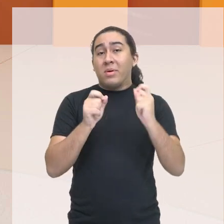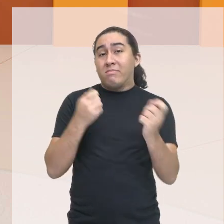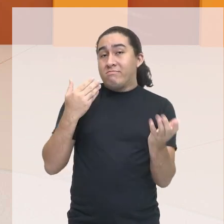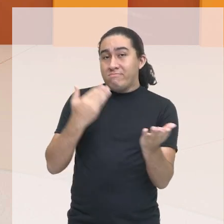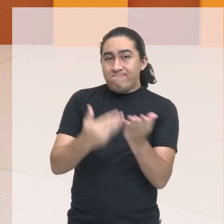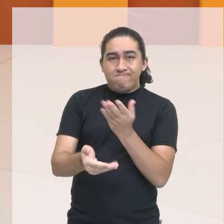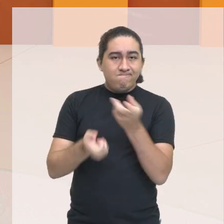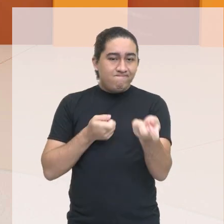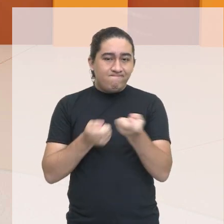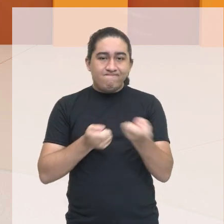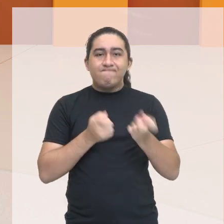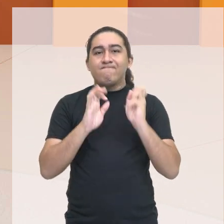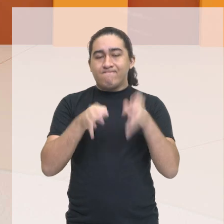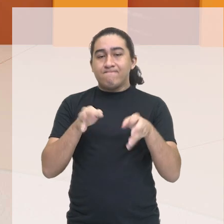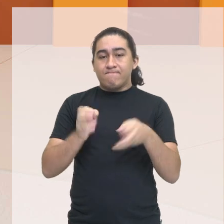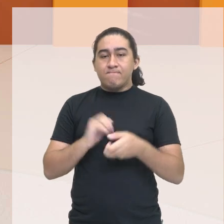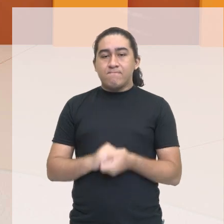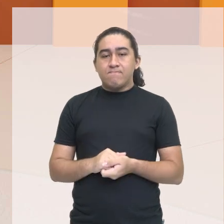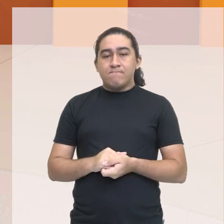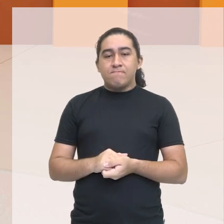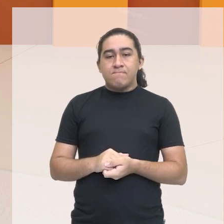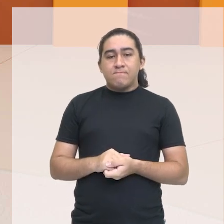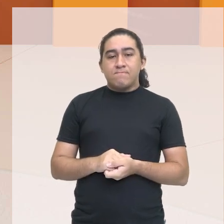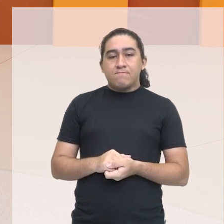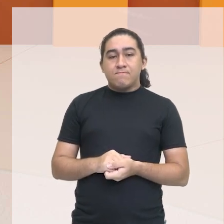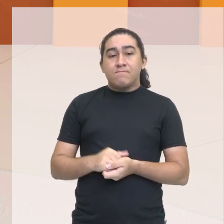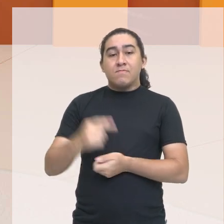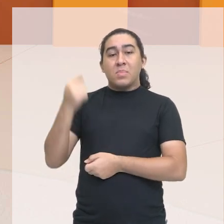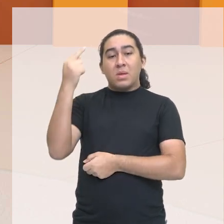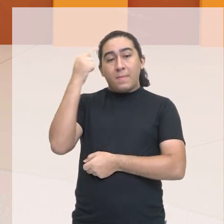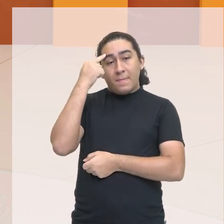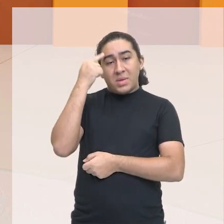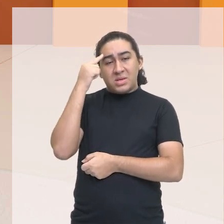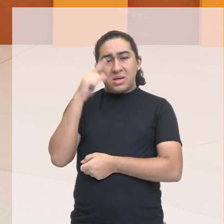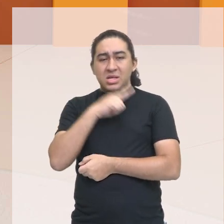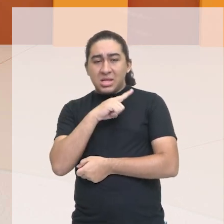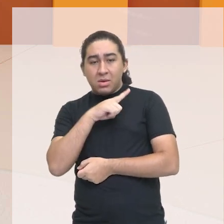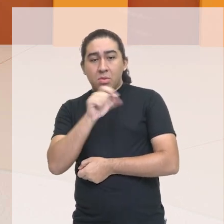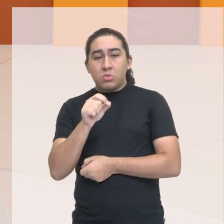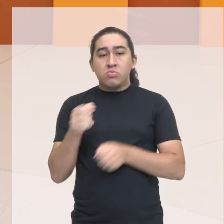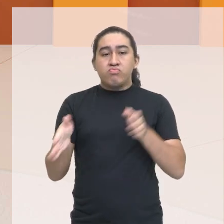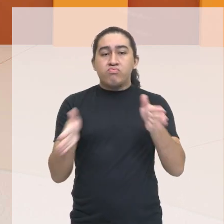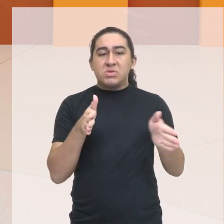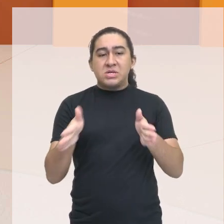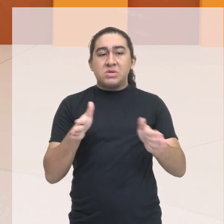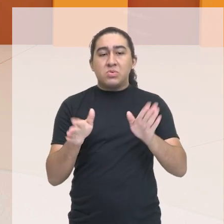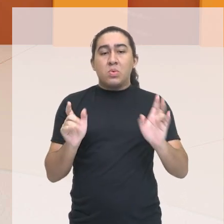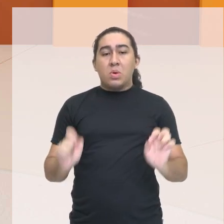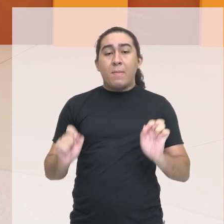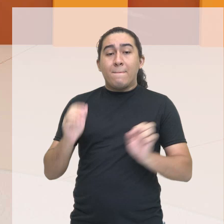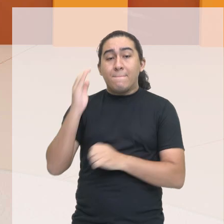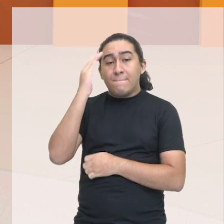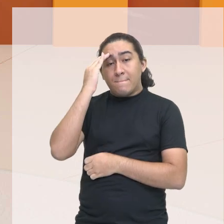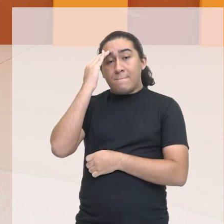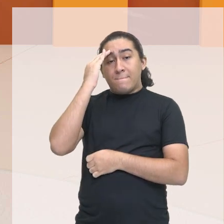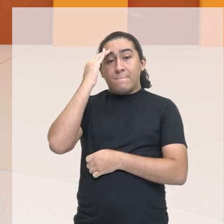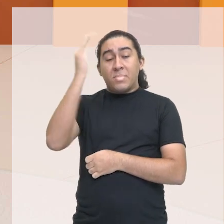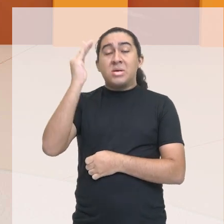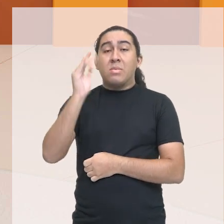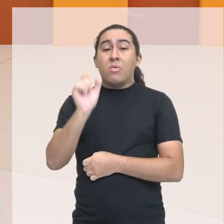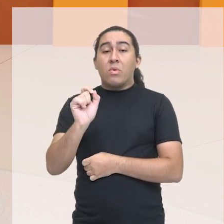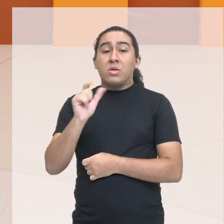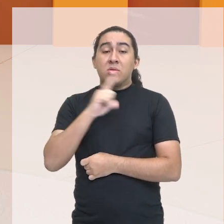má administração, né? Imagina que você tem ali um período na qual principalmente